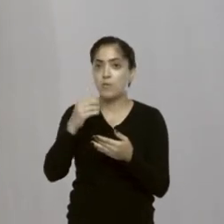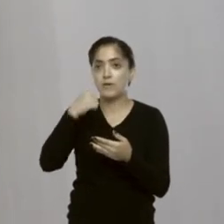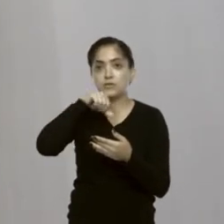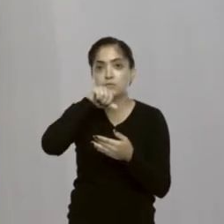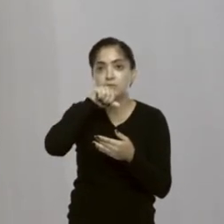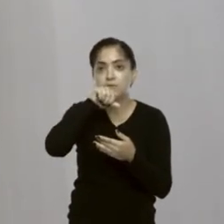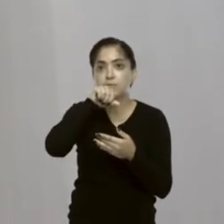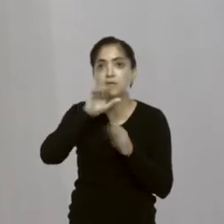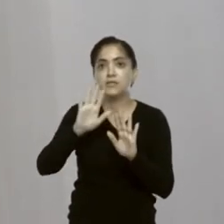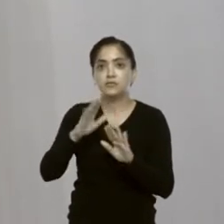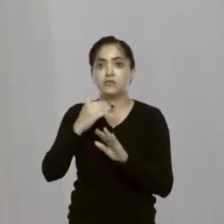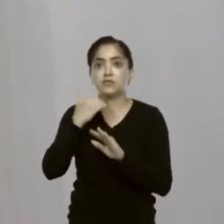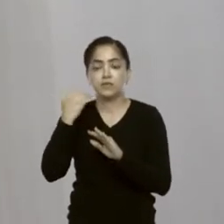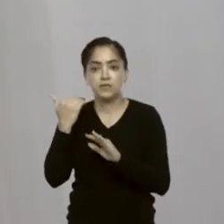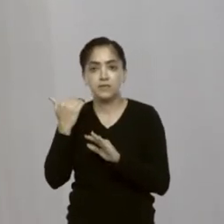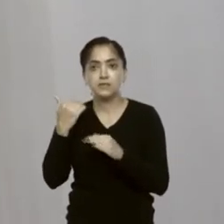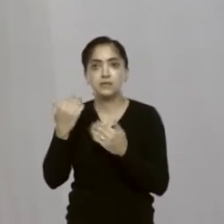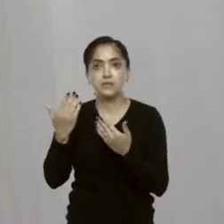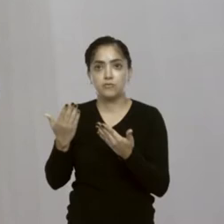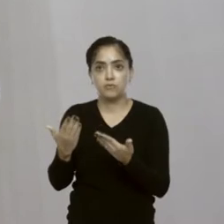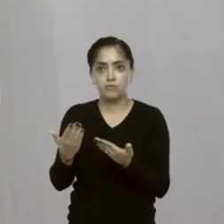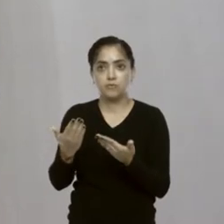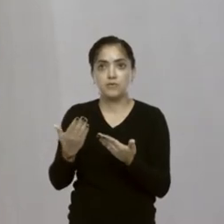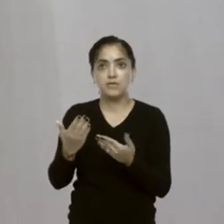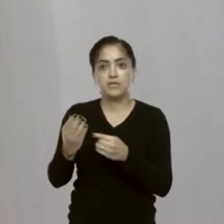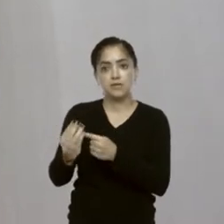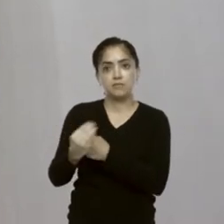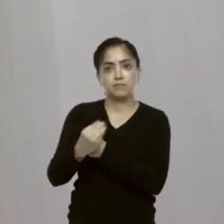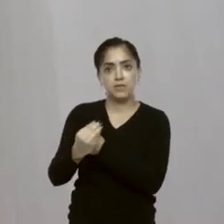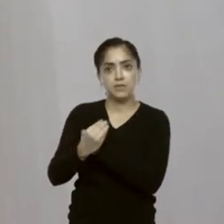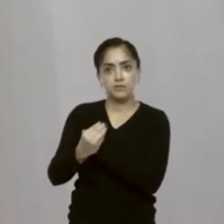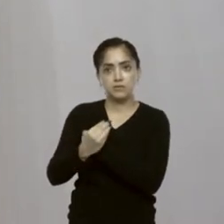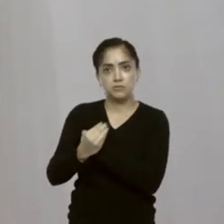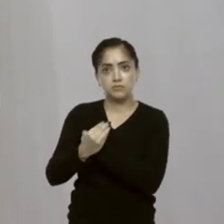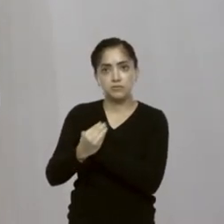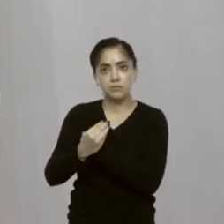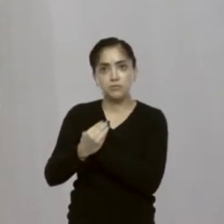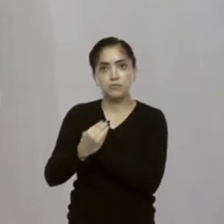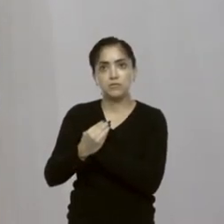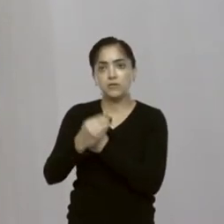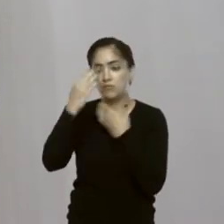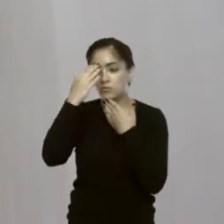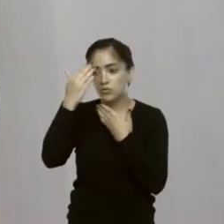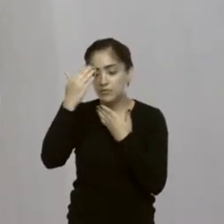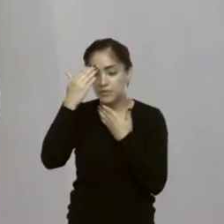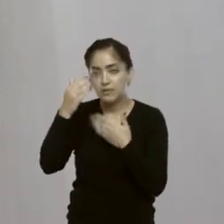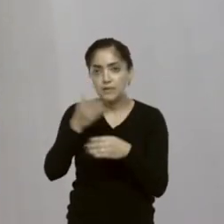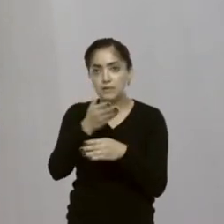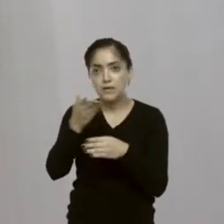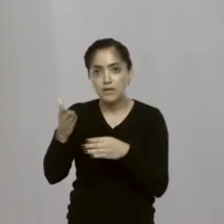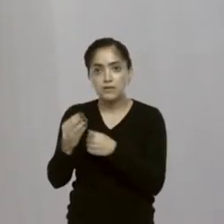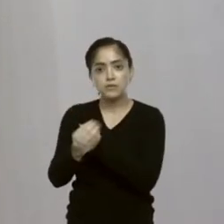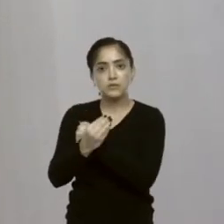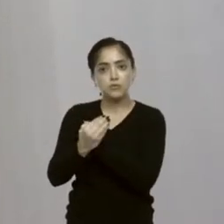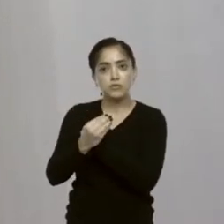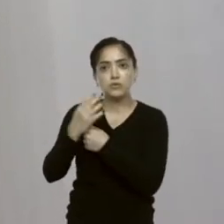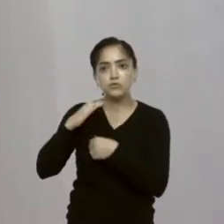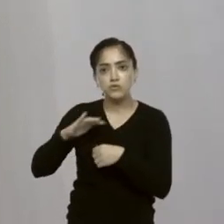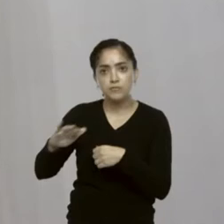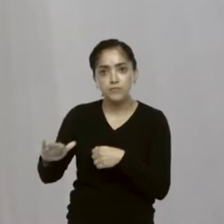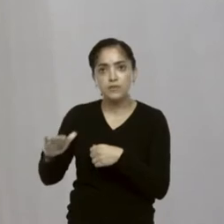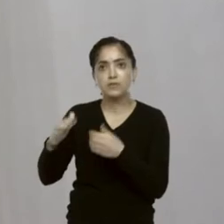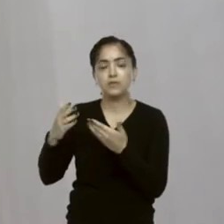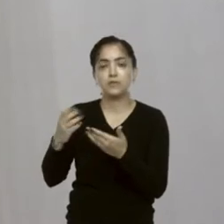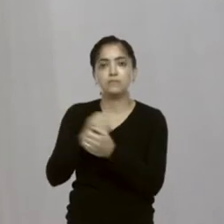que me amamentaram quando nasci, por problema de saúde muito sério. Dizer muito obrigado a elas, que Deus a tenha, e com isso, fornecer um